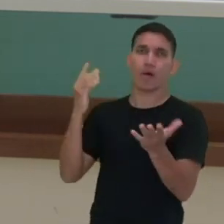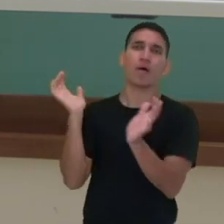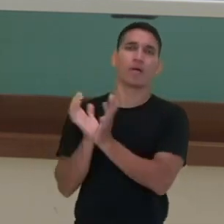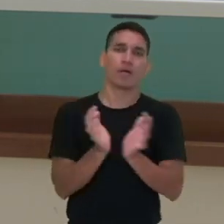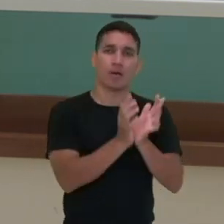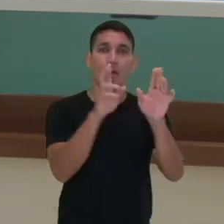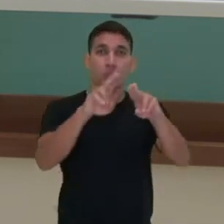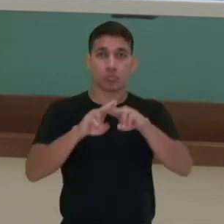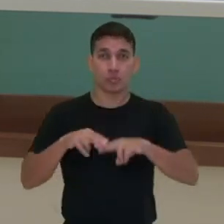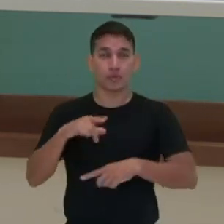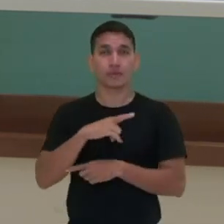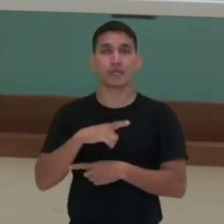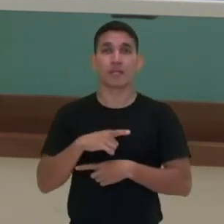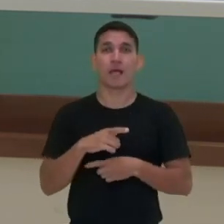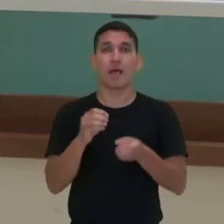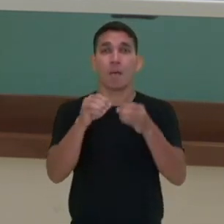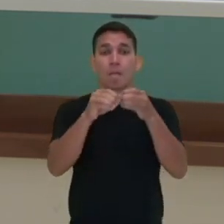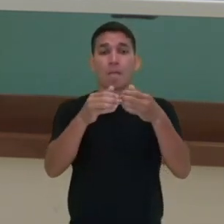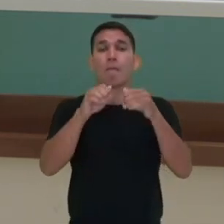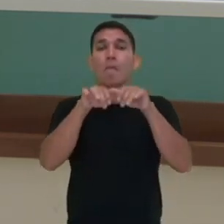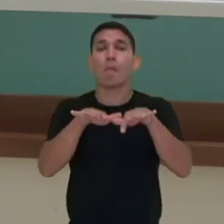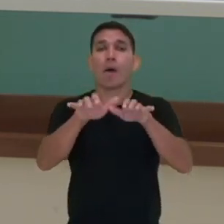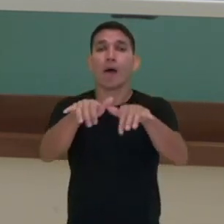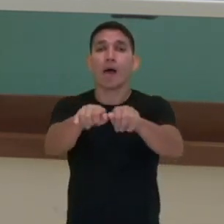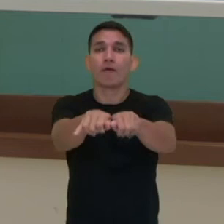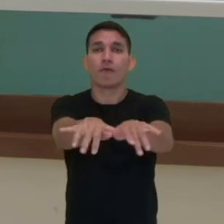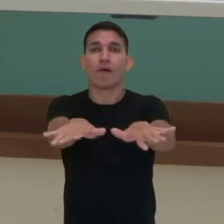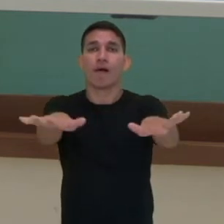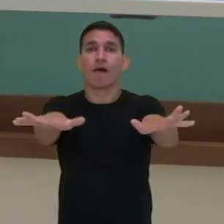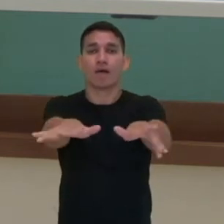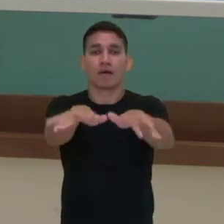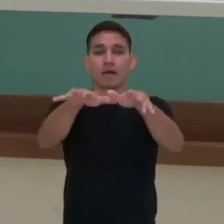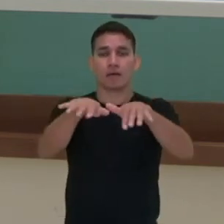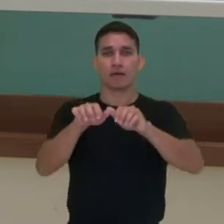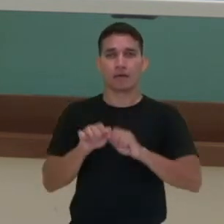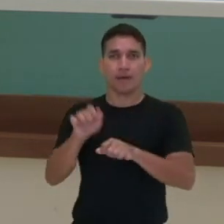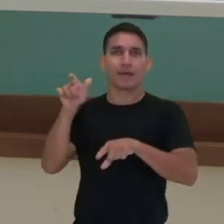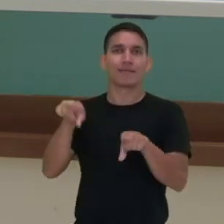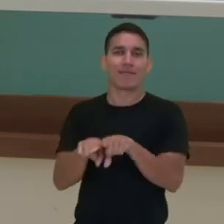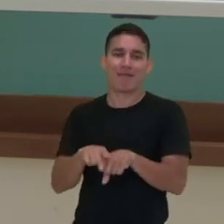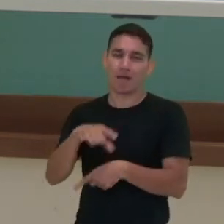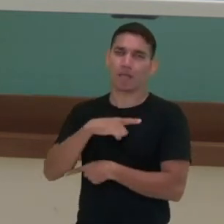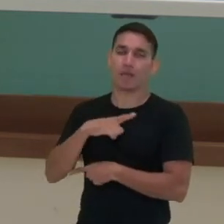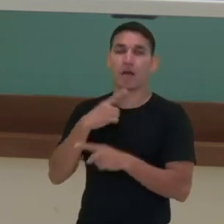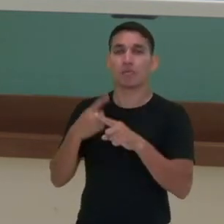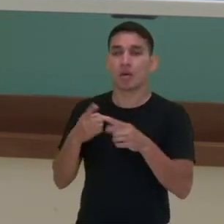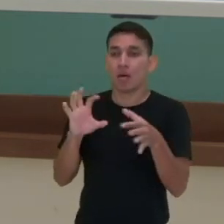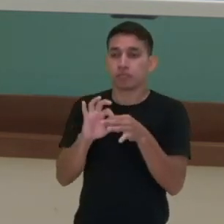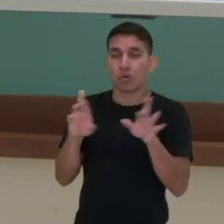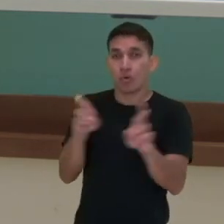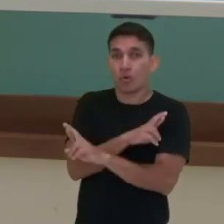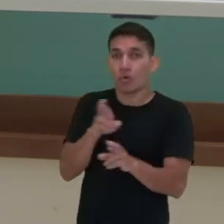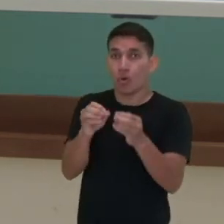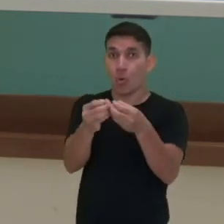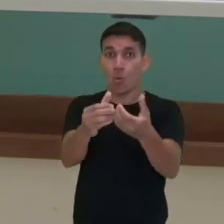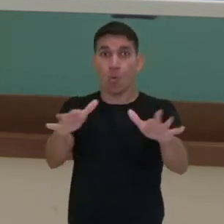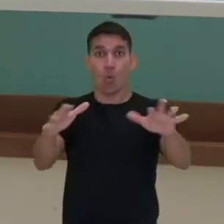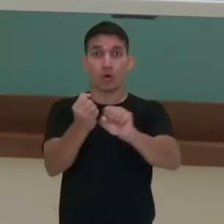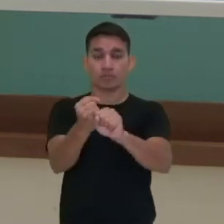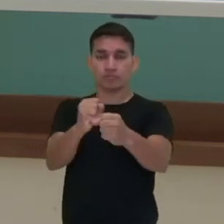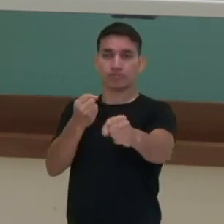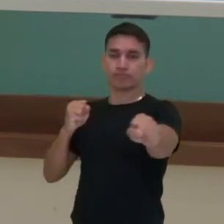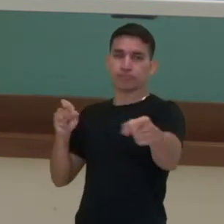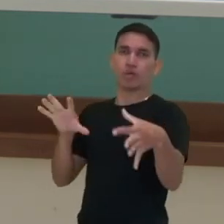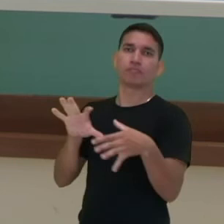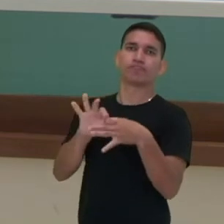mar aberto. Ele é chamado assim porque as ligações desse tipo de mar com o oceano são largas,